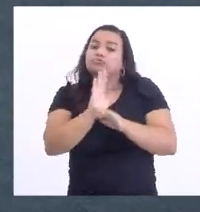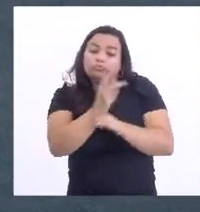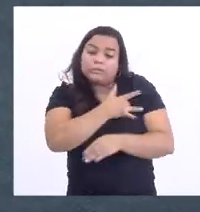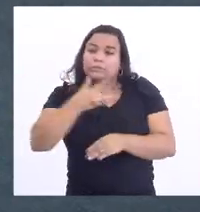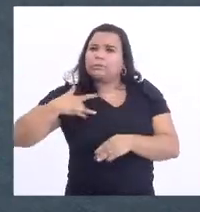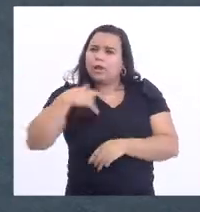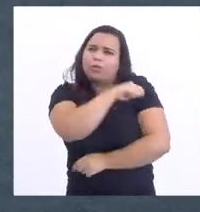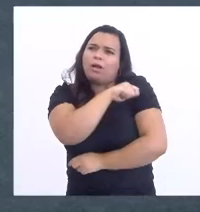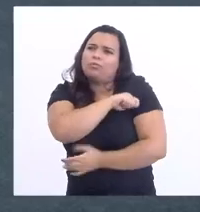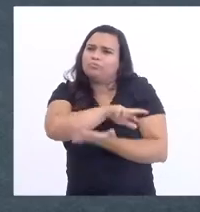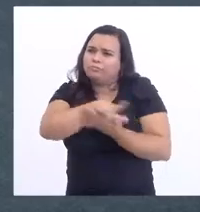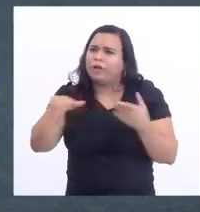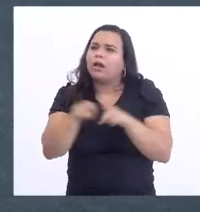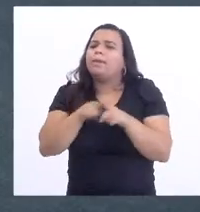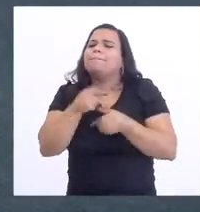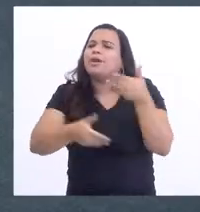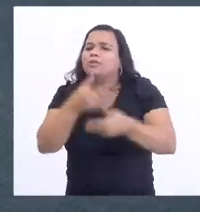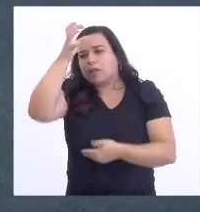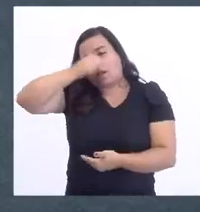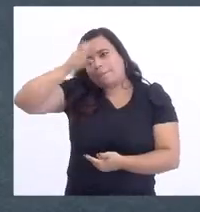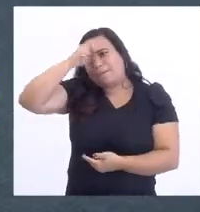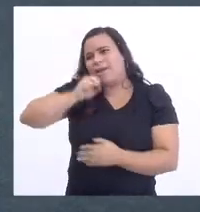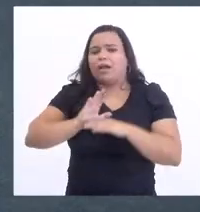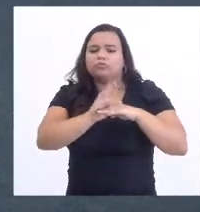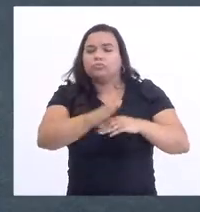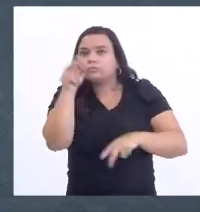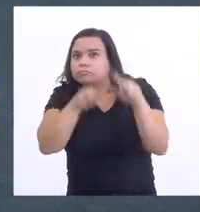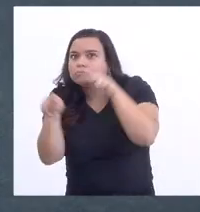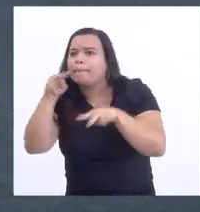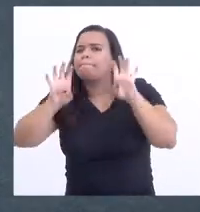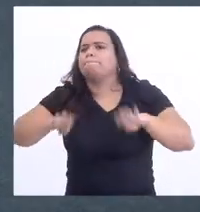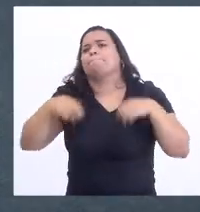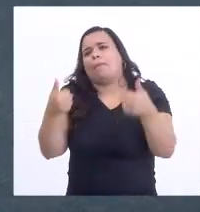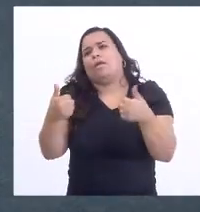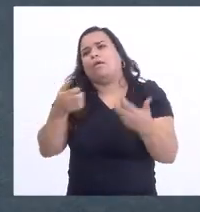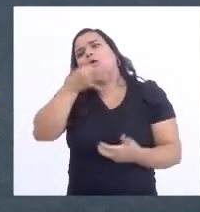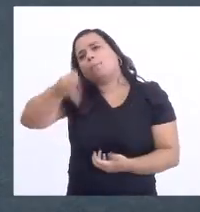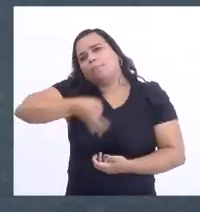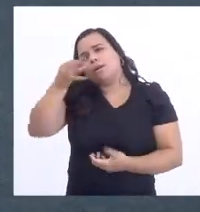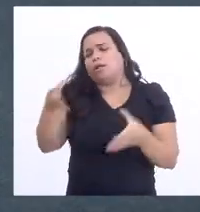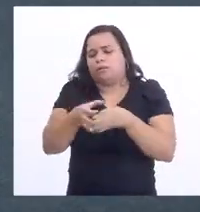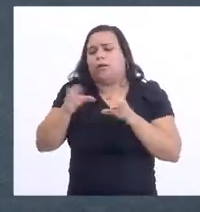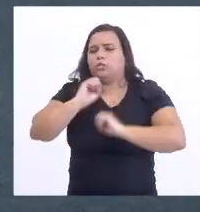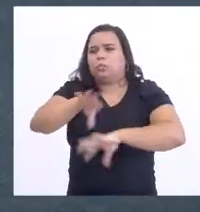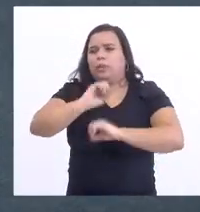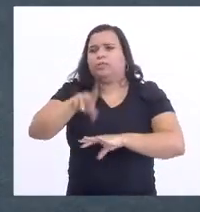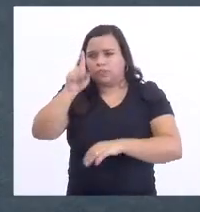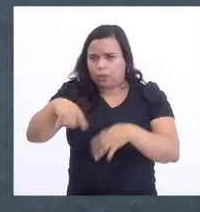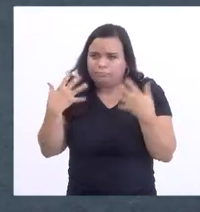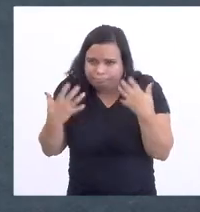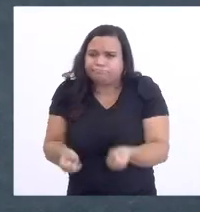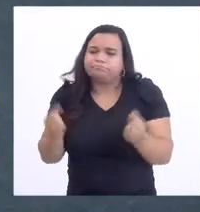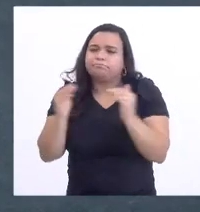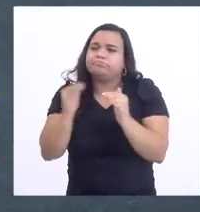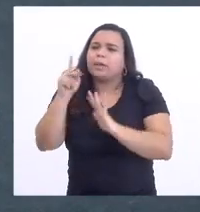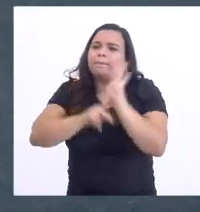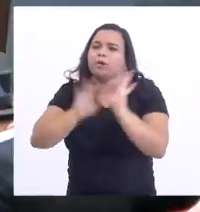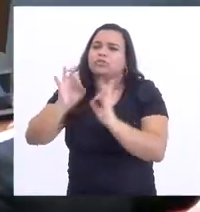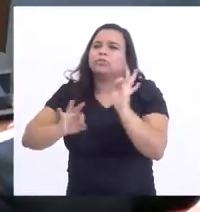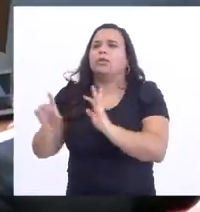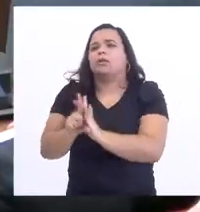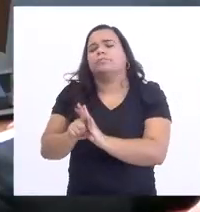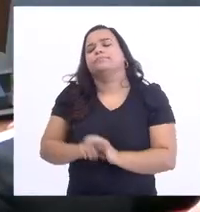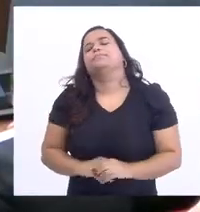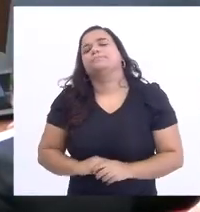estudantes e com o seu processo de ensino-aprendizagem. Então, o parecer da Comissão de Educação é favorável ao projeto de lei.